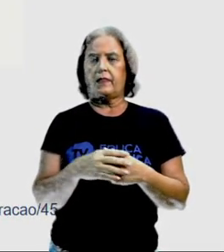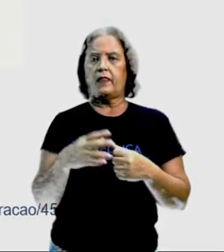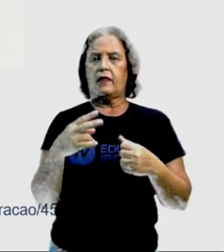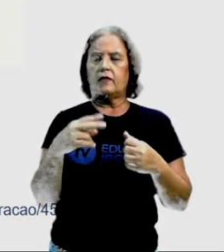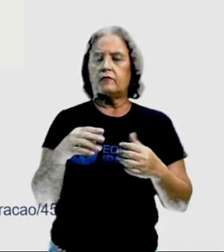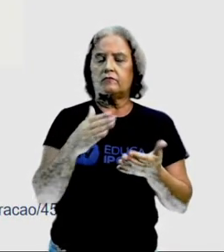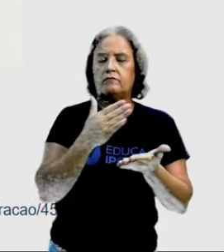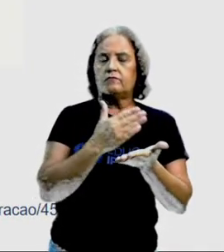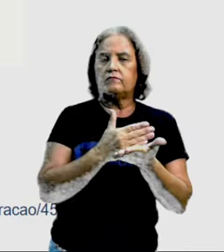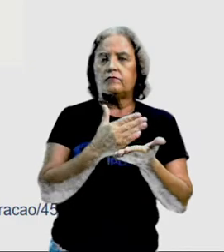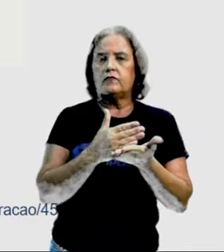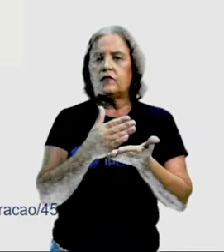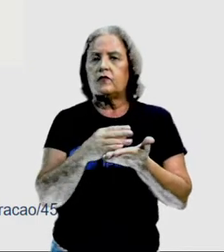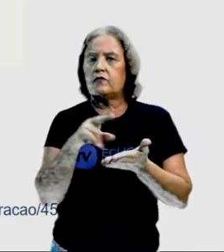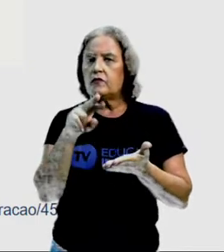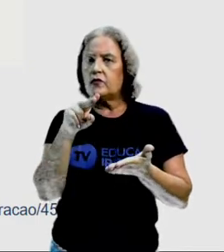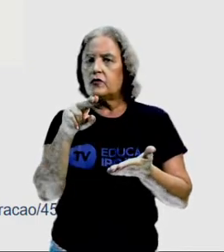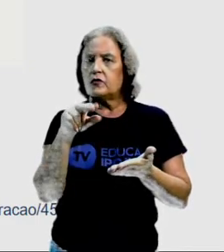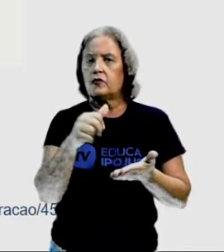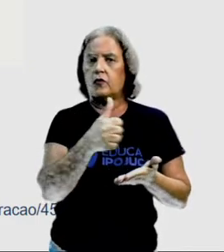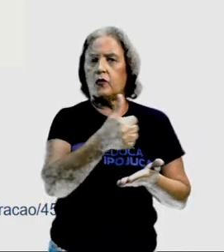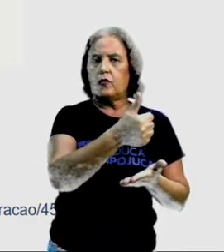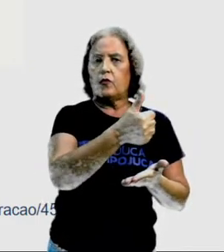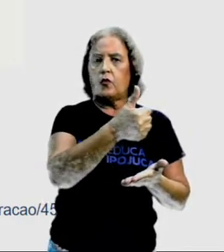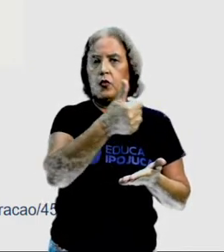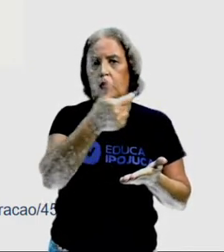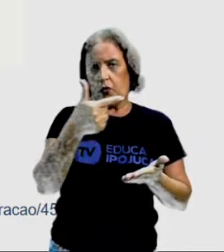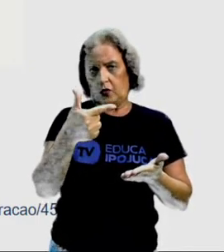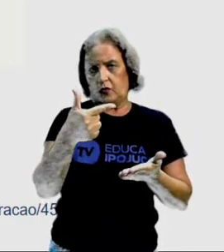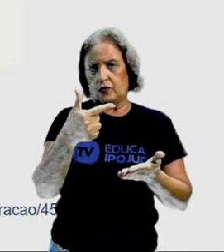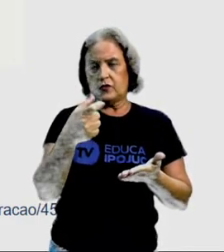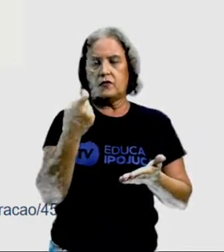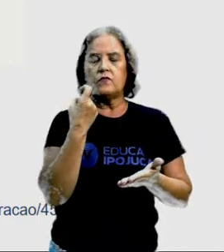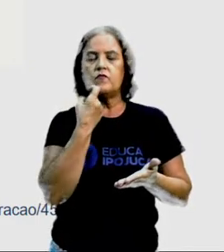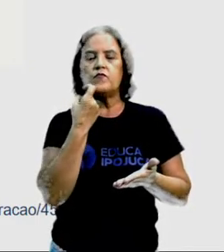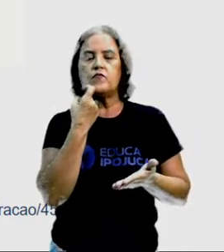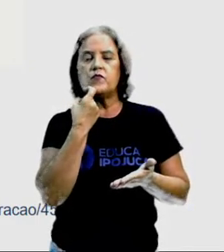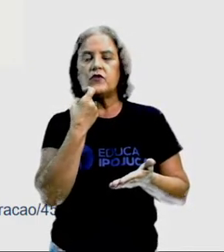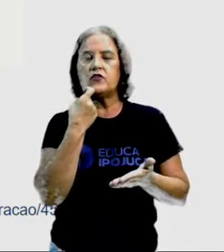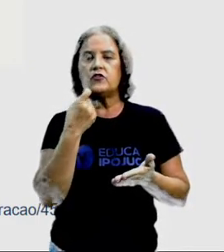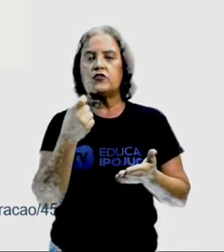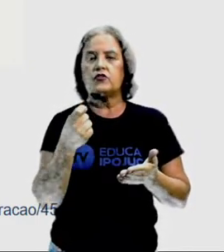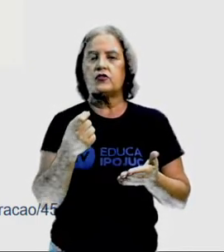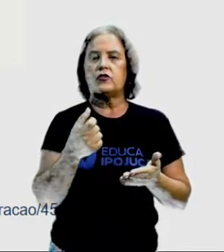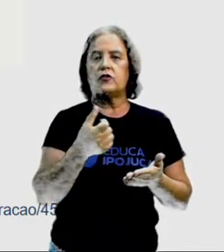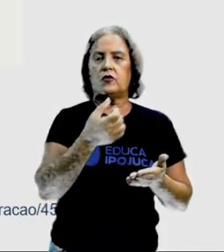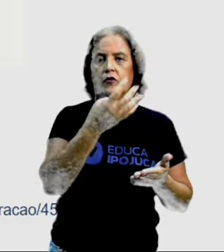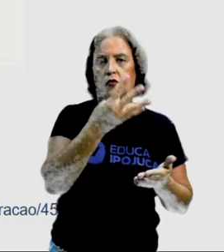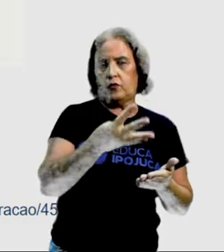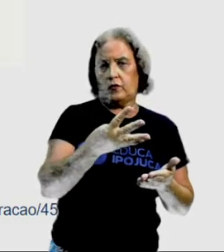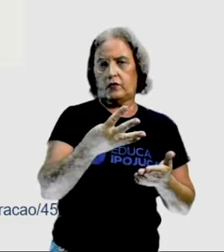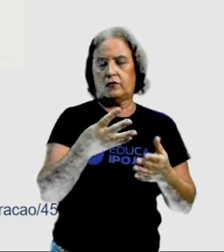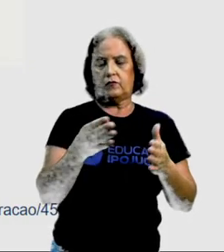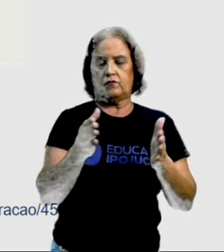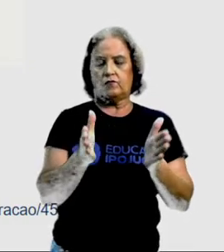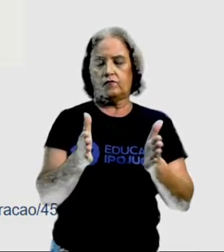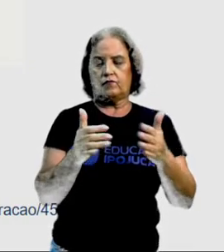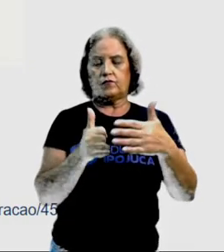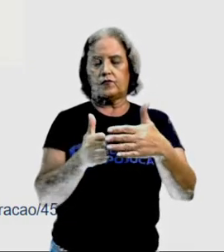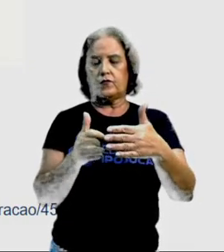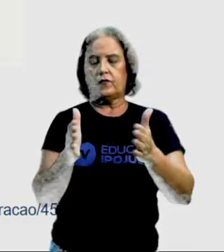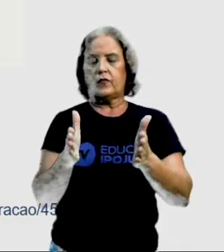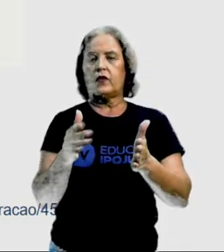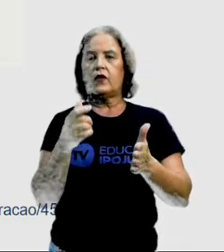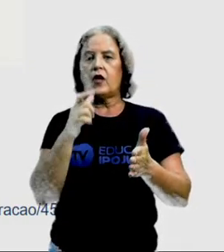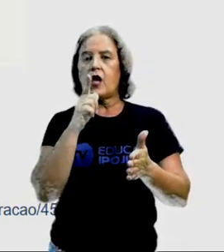Reparta em partes iguais 12 peixes em 4 aquários. Olha lá. O saquinho cheio